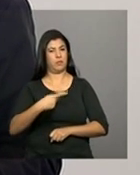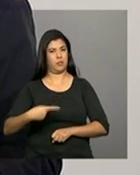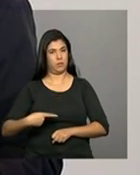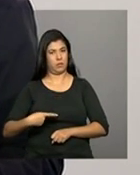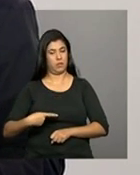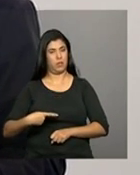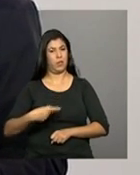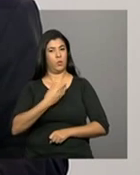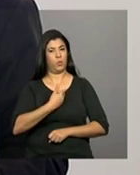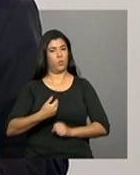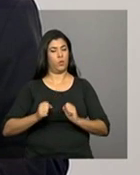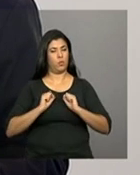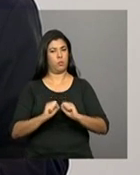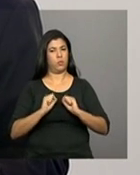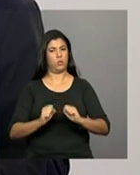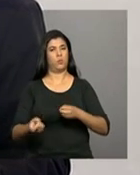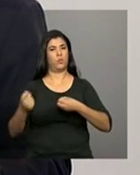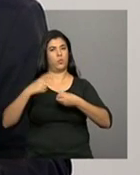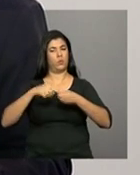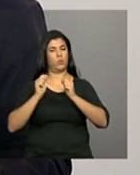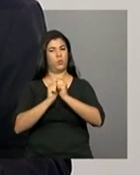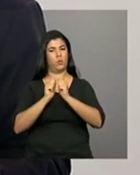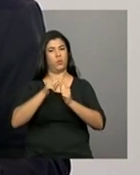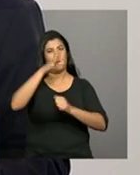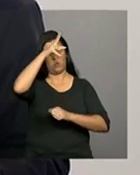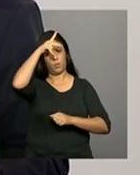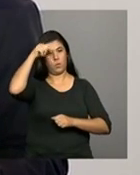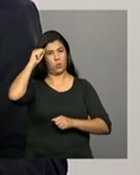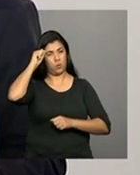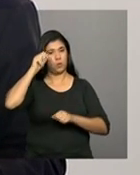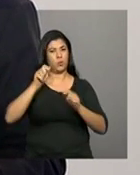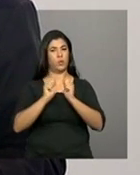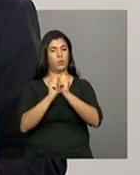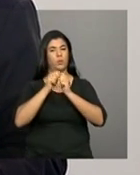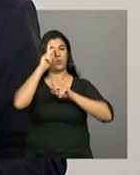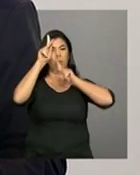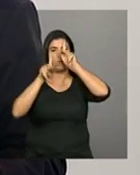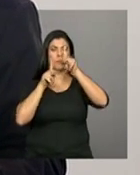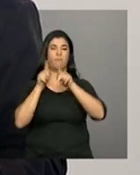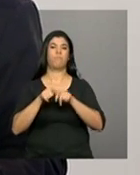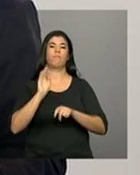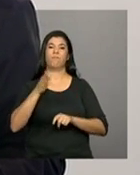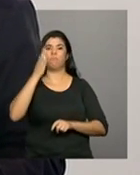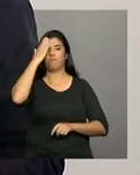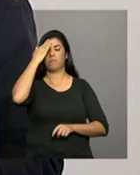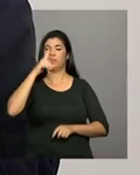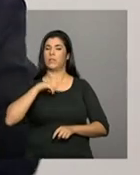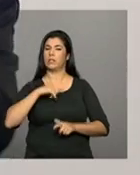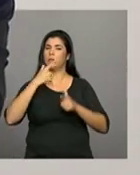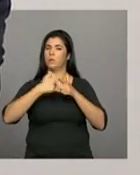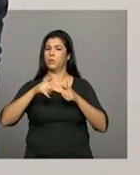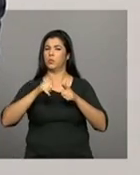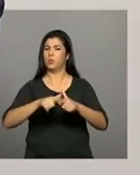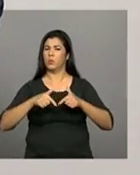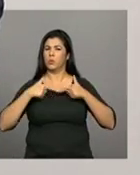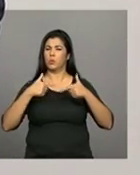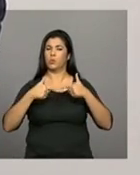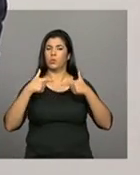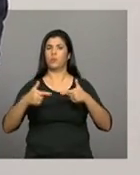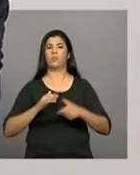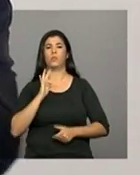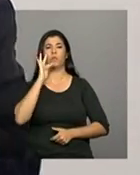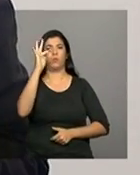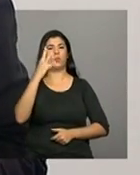seu governo, uma parceria com o Mato Grosso do Sul, com a nossa população. Sei que nós temos muitos desafios